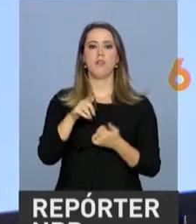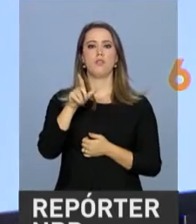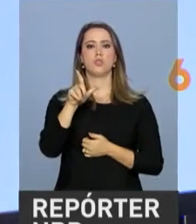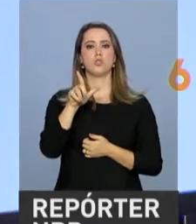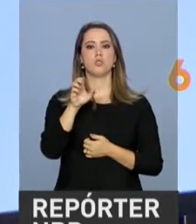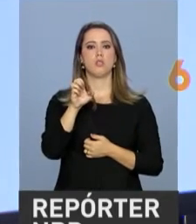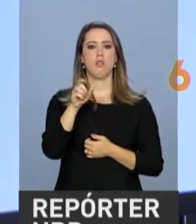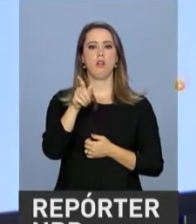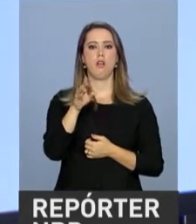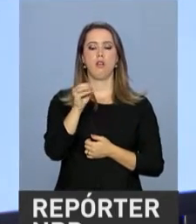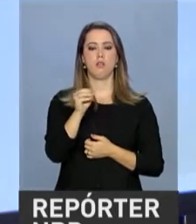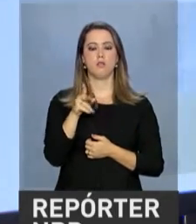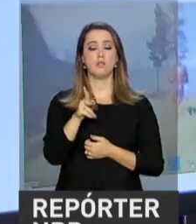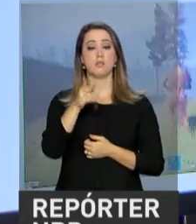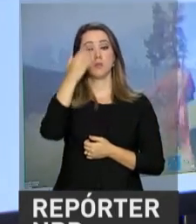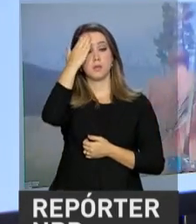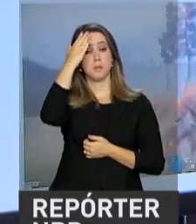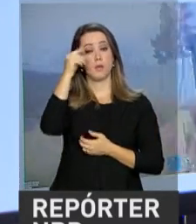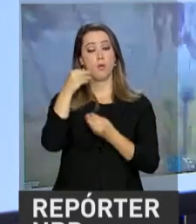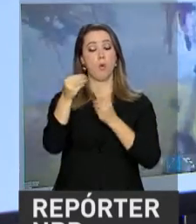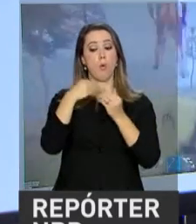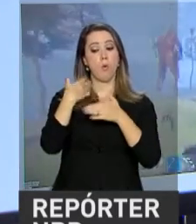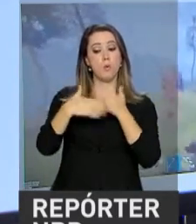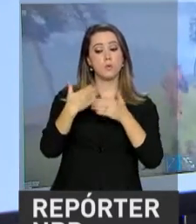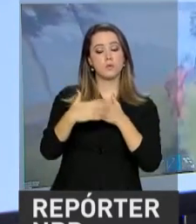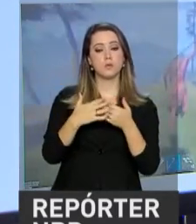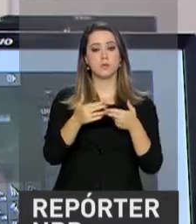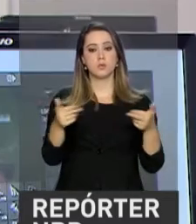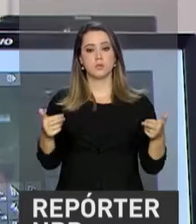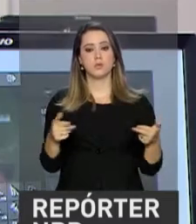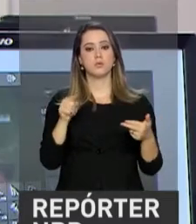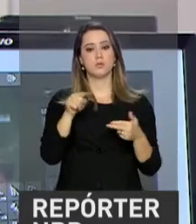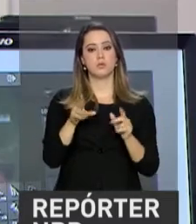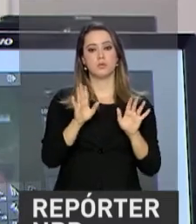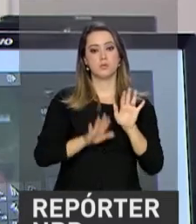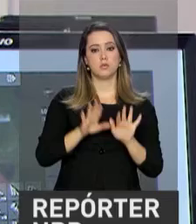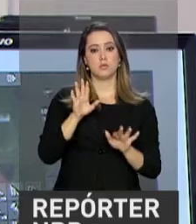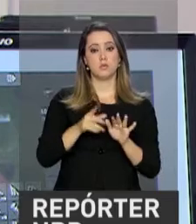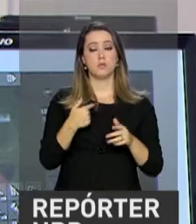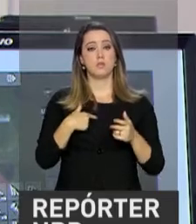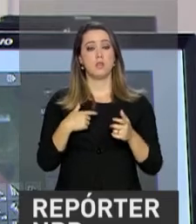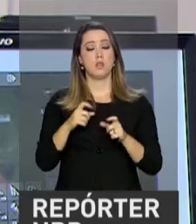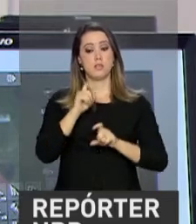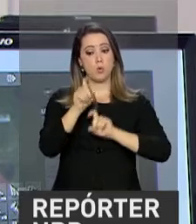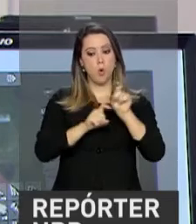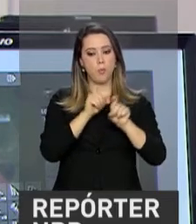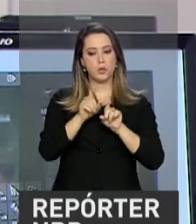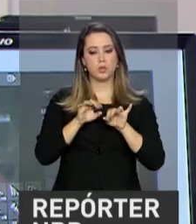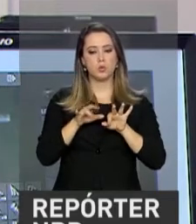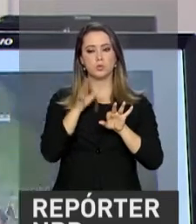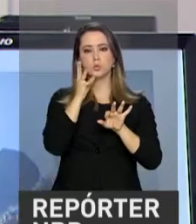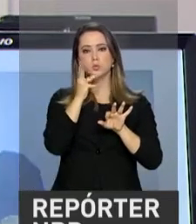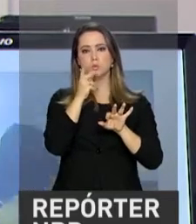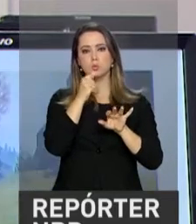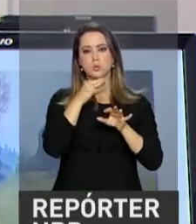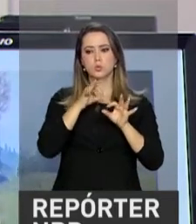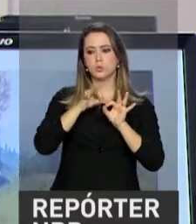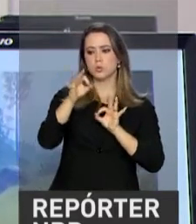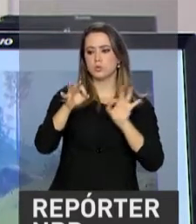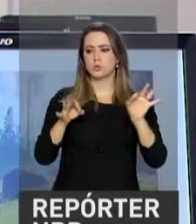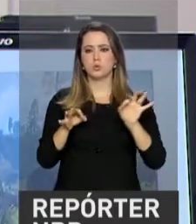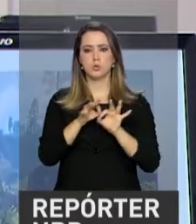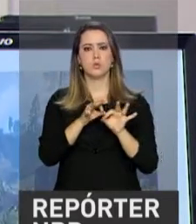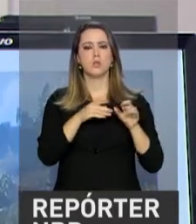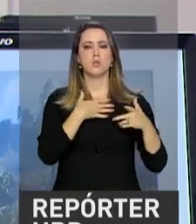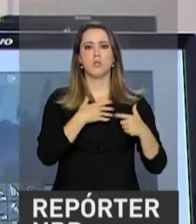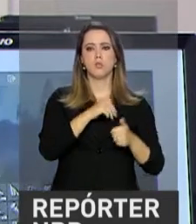e sempre queria saber como funcionava o desenvolvimento das coisas e ficava muito tempo no computador e montava o computador encanto montar um